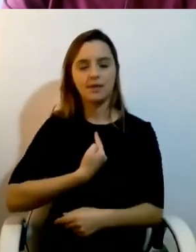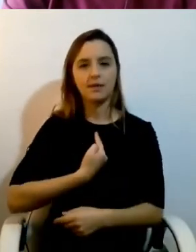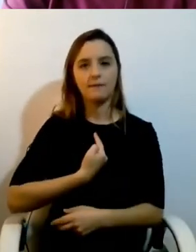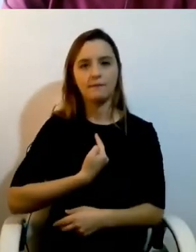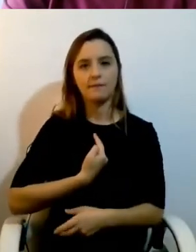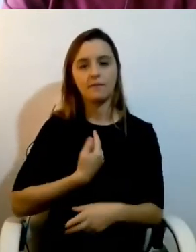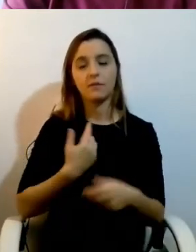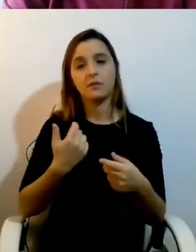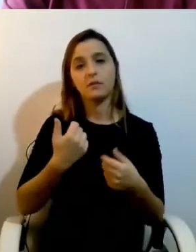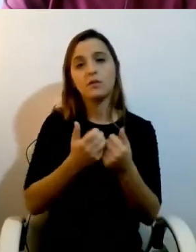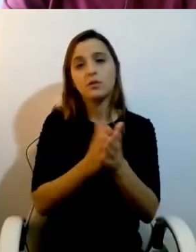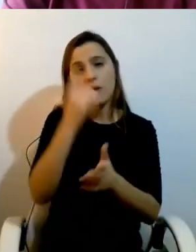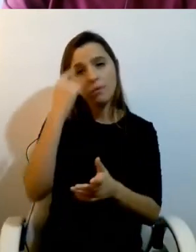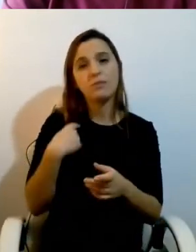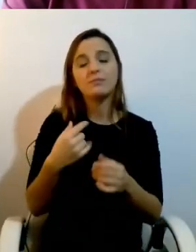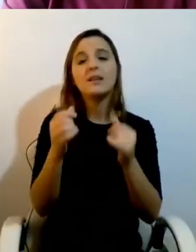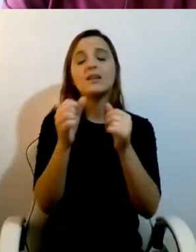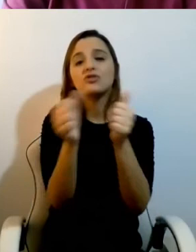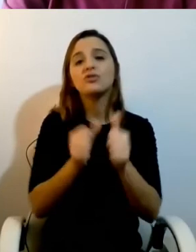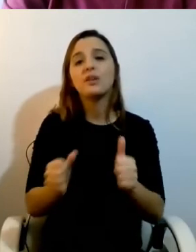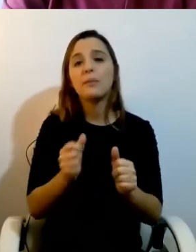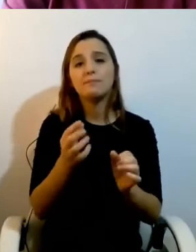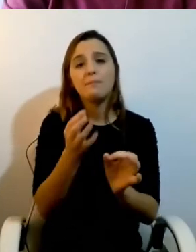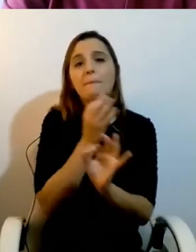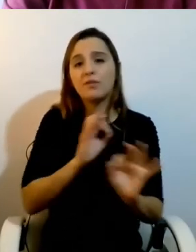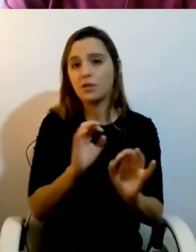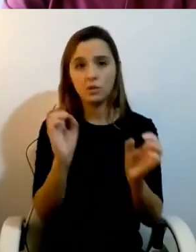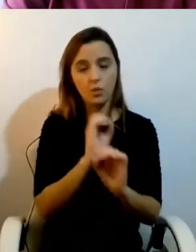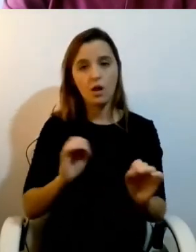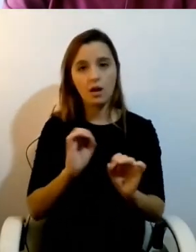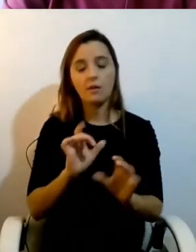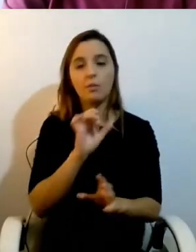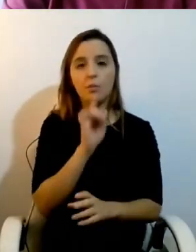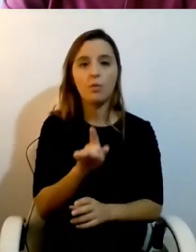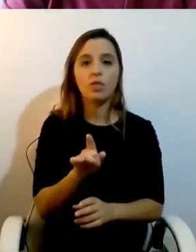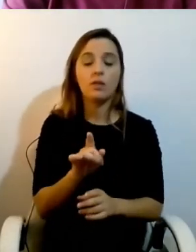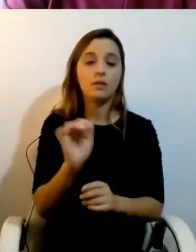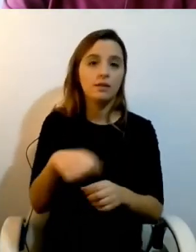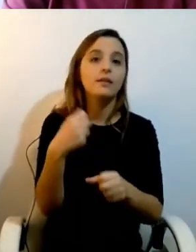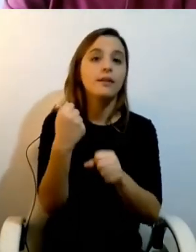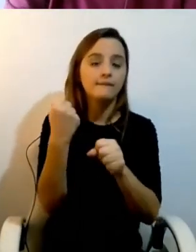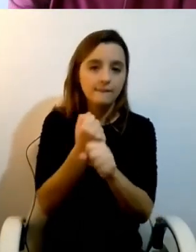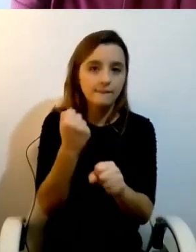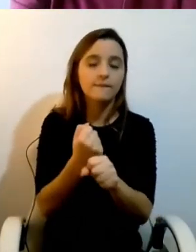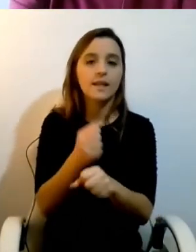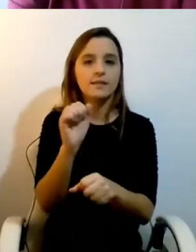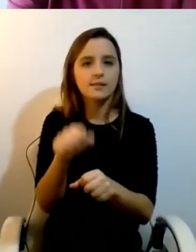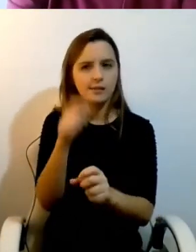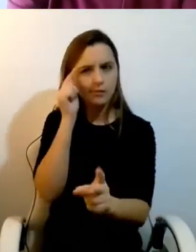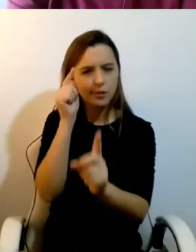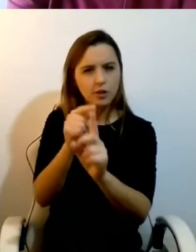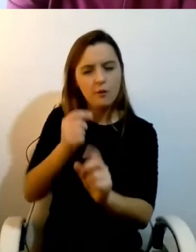que não existem sistemas perfeitos. Poderemos, contudo, sempre trabalhar para que sejam o melhor